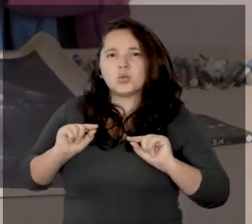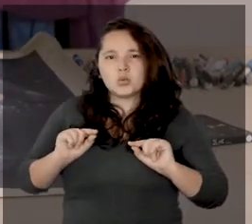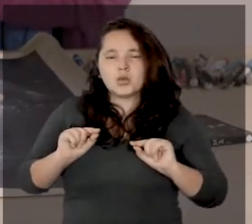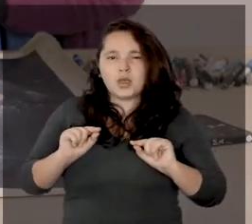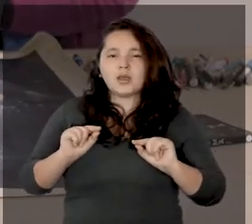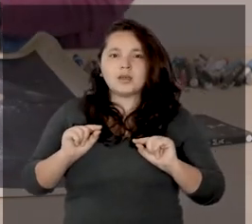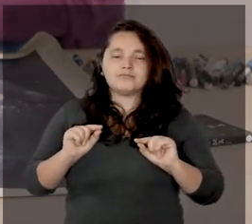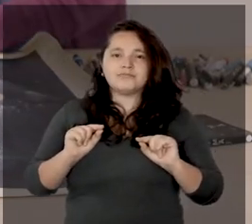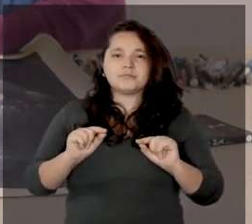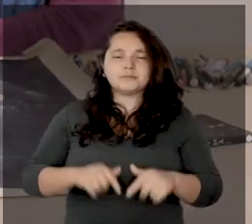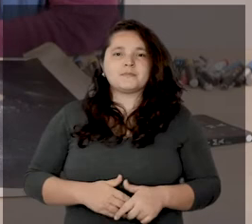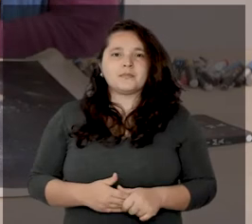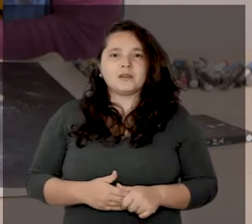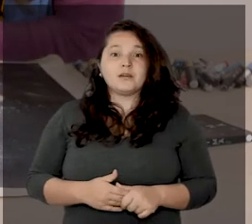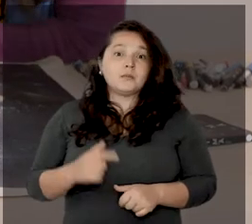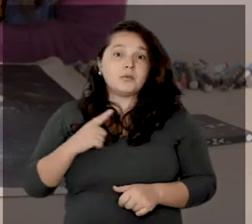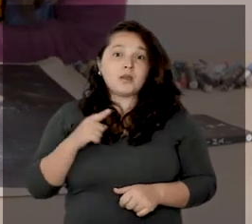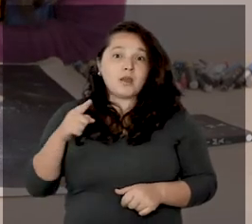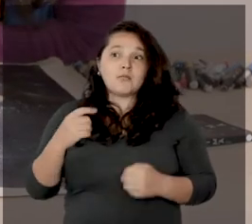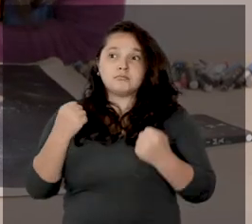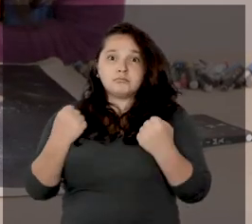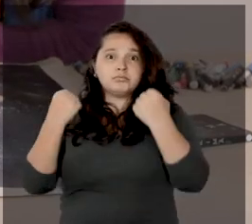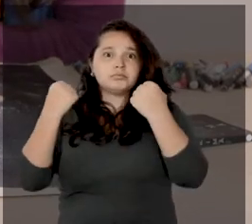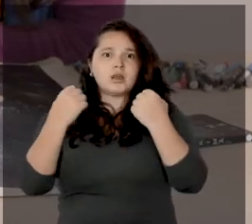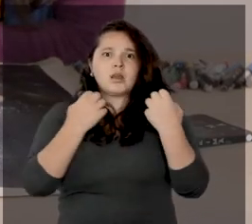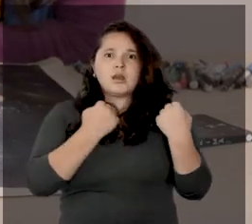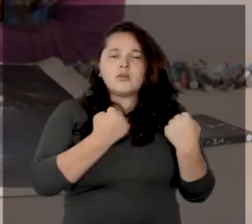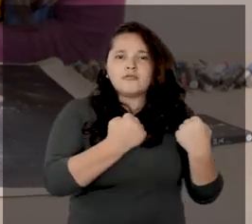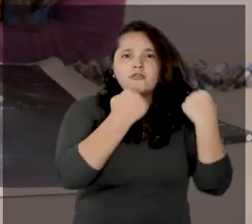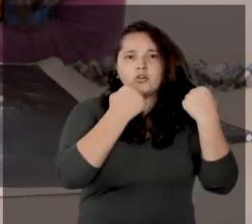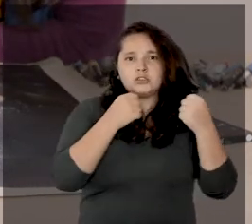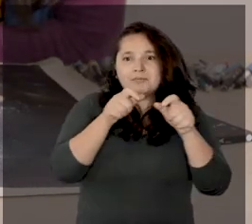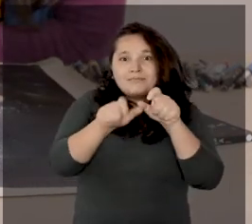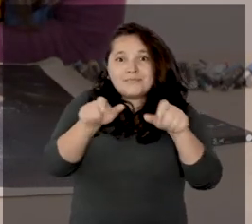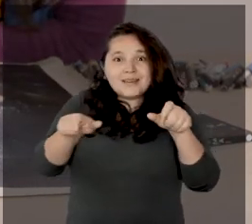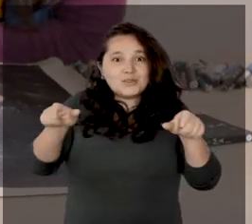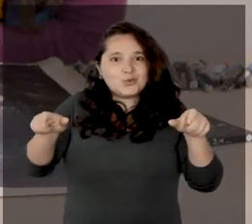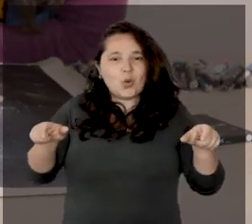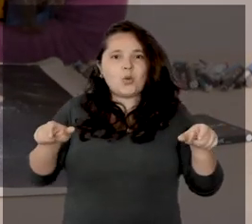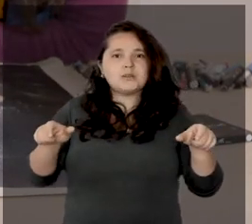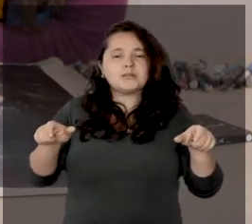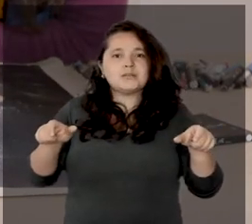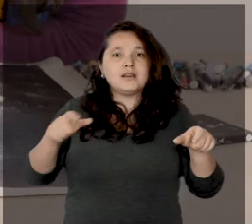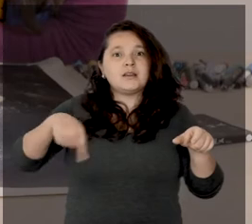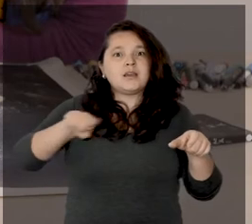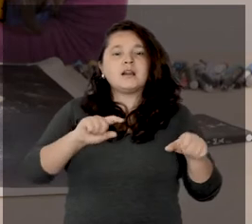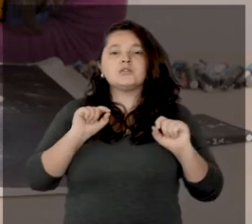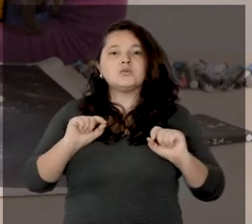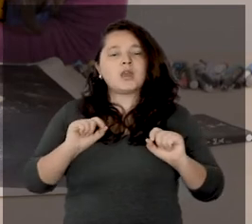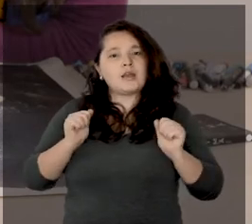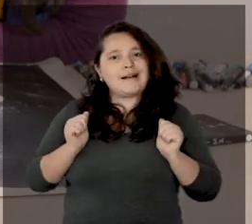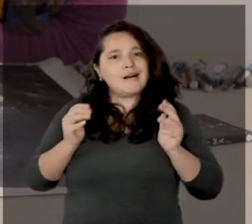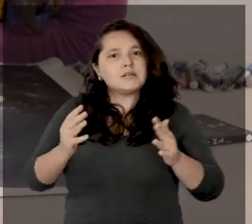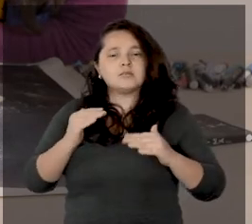essas potências mesmo, né, que são pessoas, basicamente pessoas que desenvolvem ou têm desenvolvido essa consciência sobre